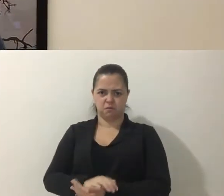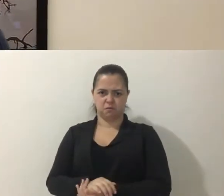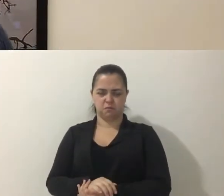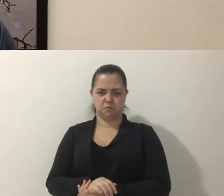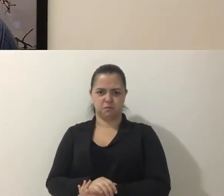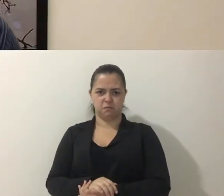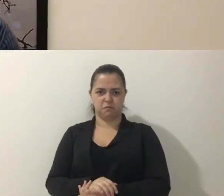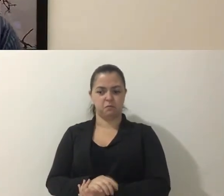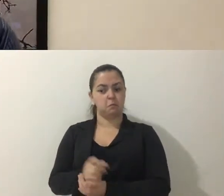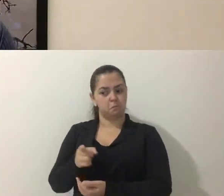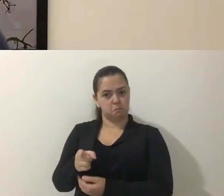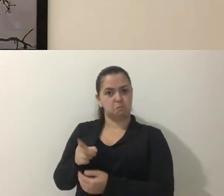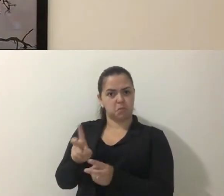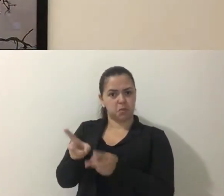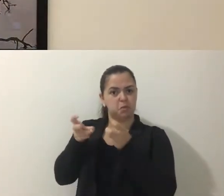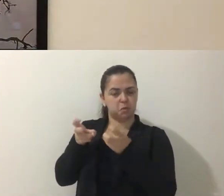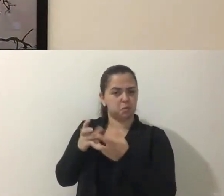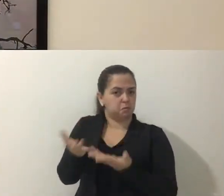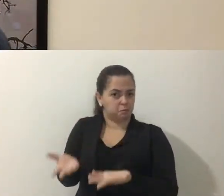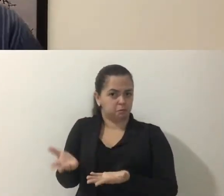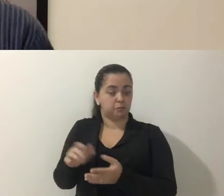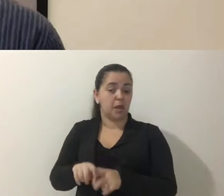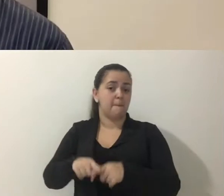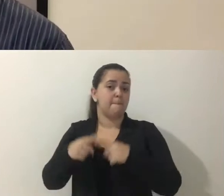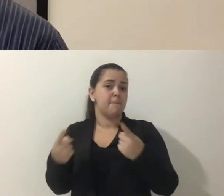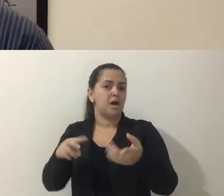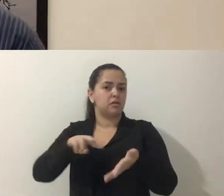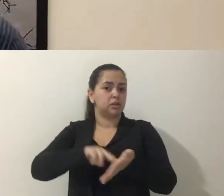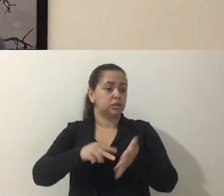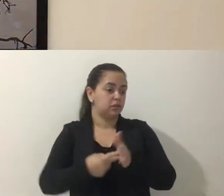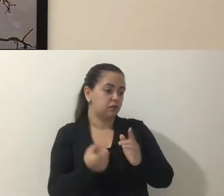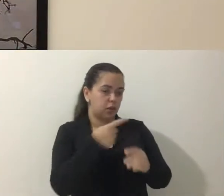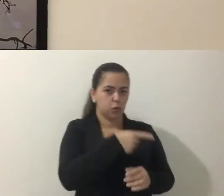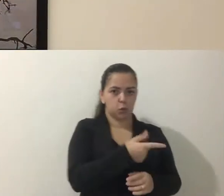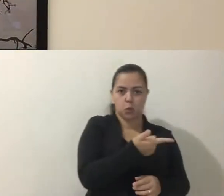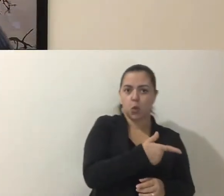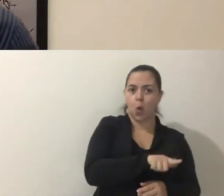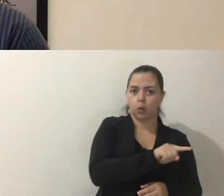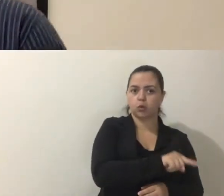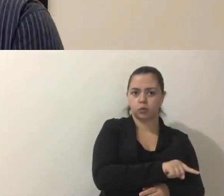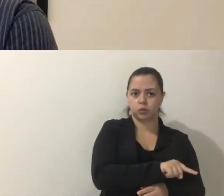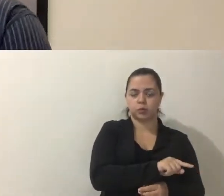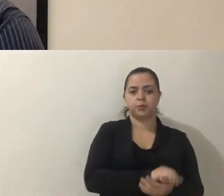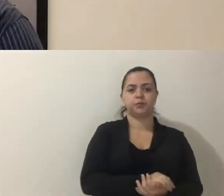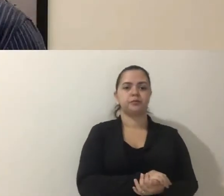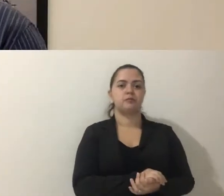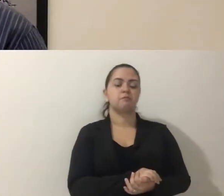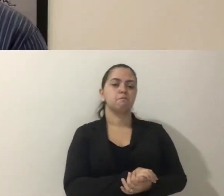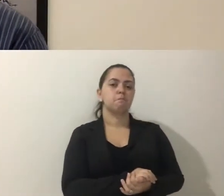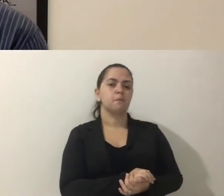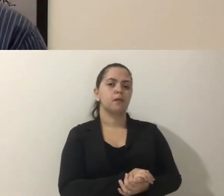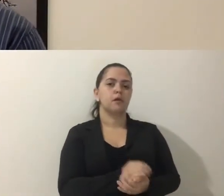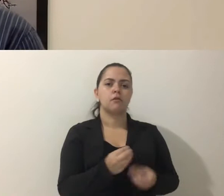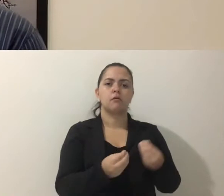matrimônio. Essa era a visão deles. Só que a interpretação do outro rabino, do Hillel, era